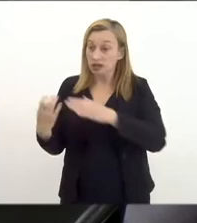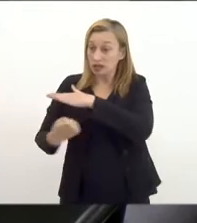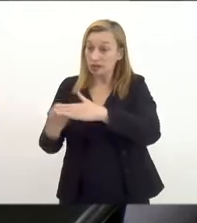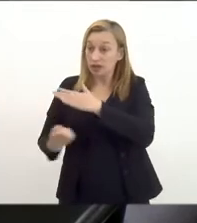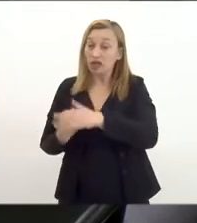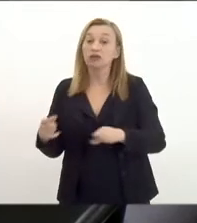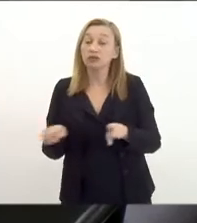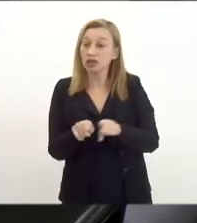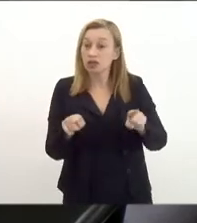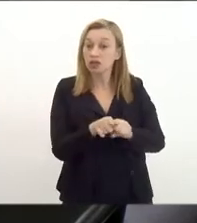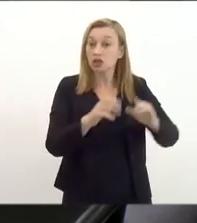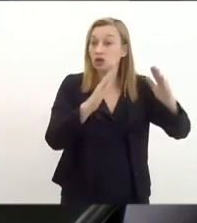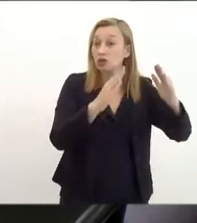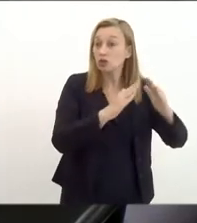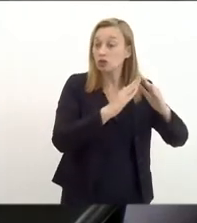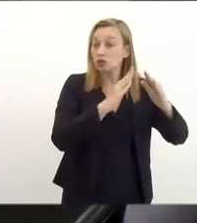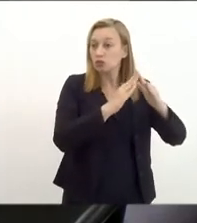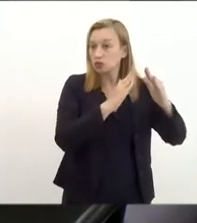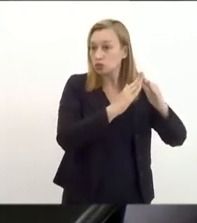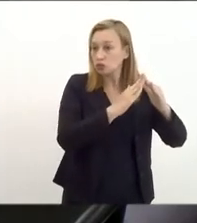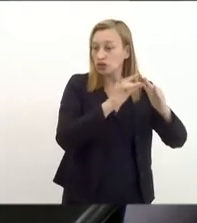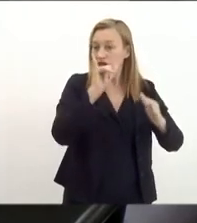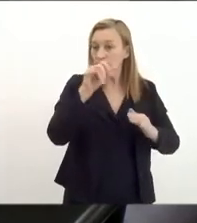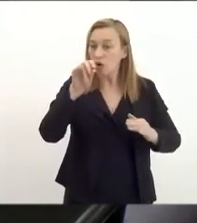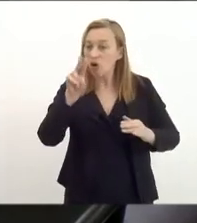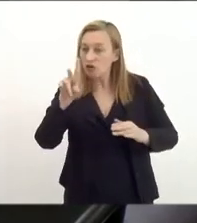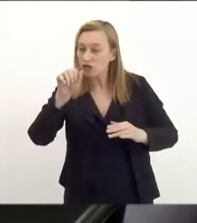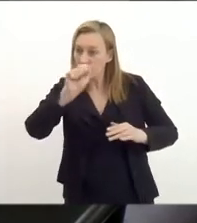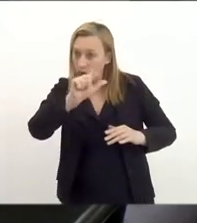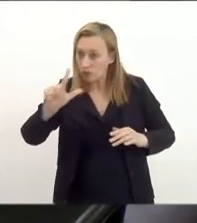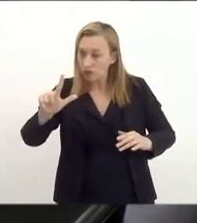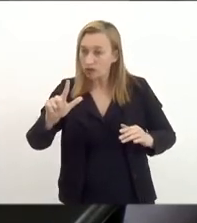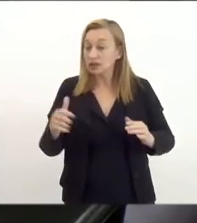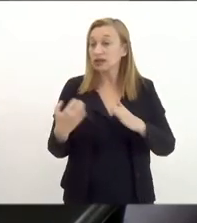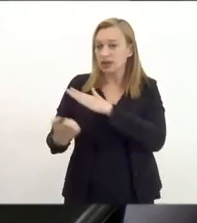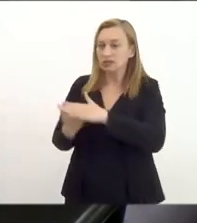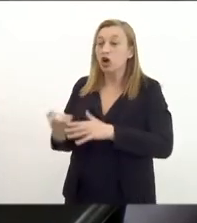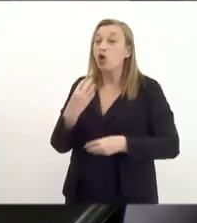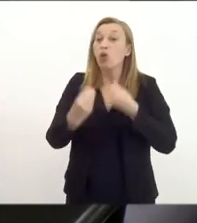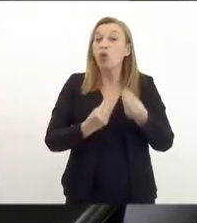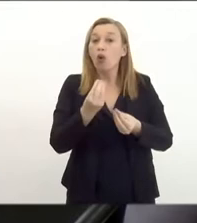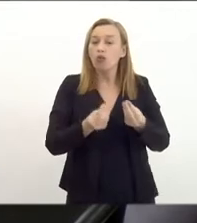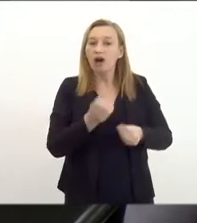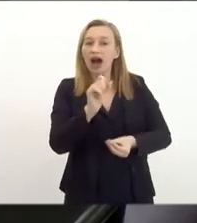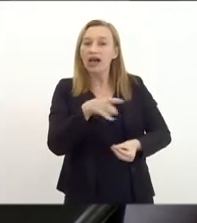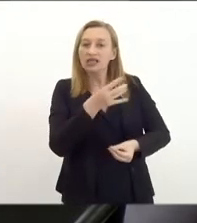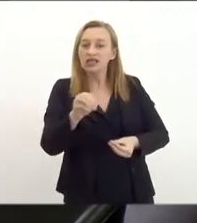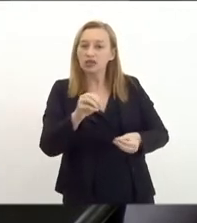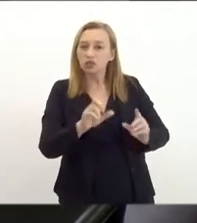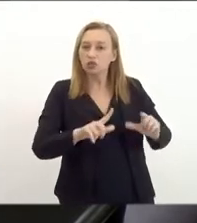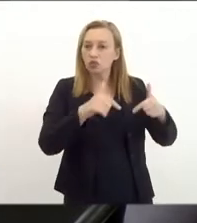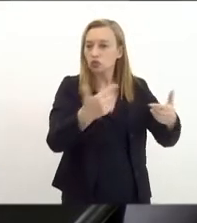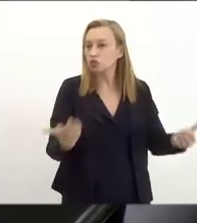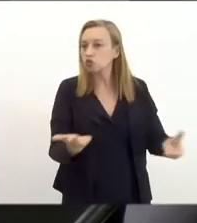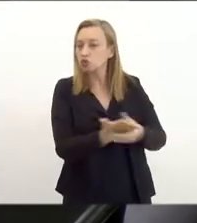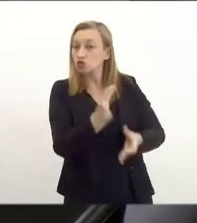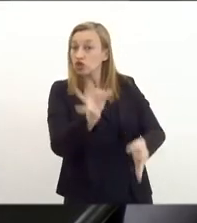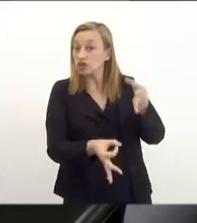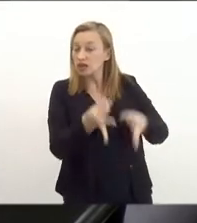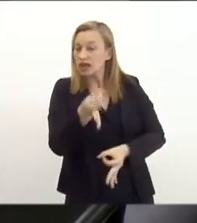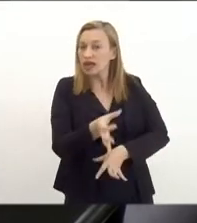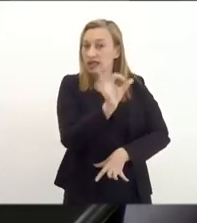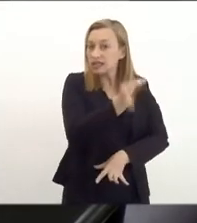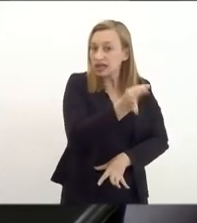os imóveis dessas empresas como lidar com as ações judiciárias e basicamente a